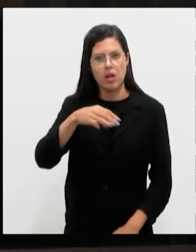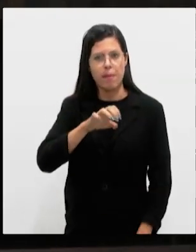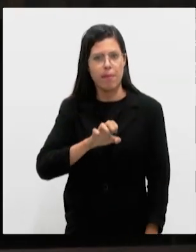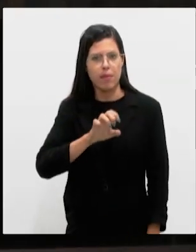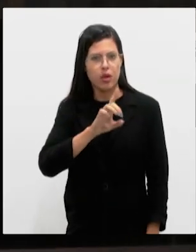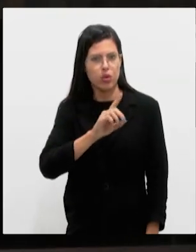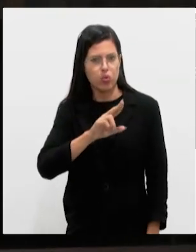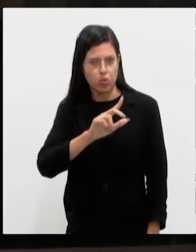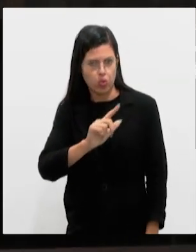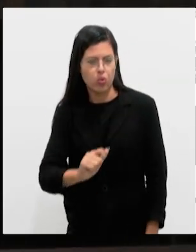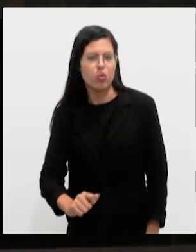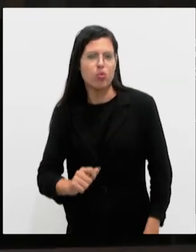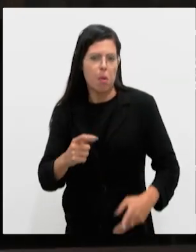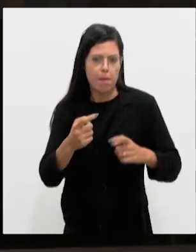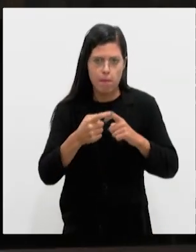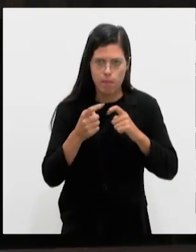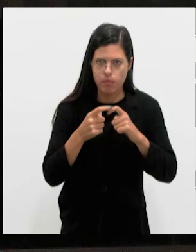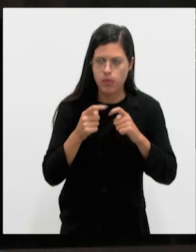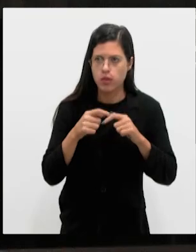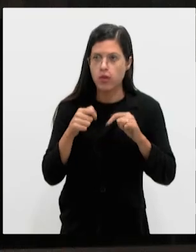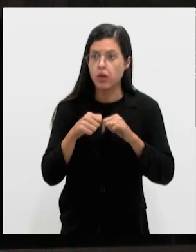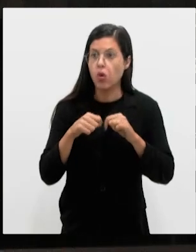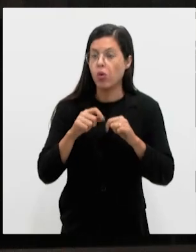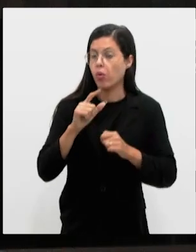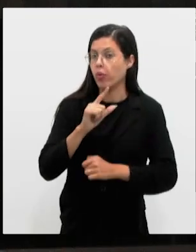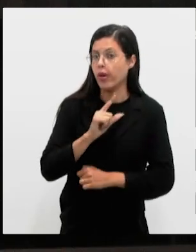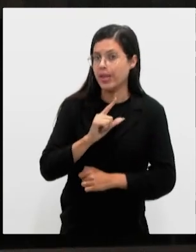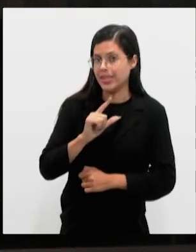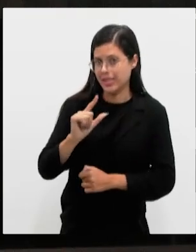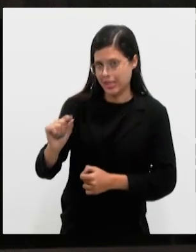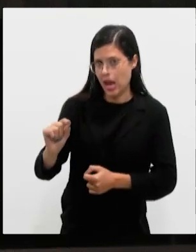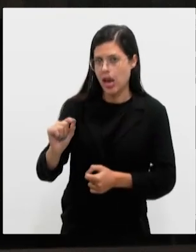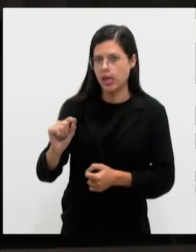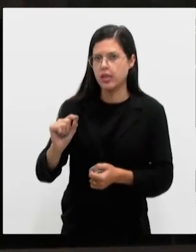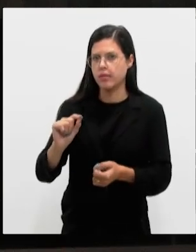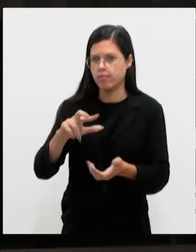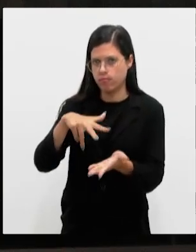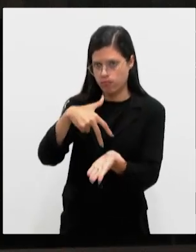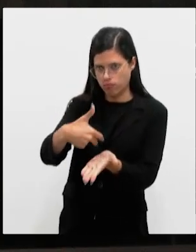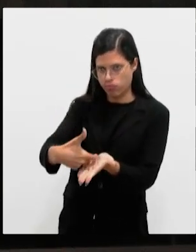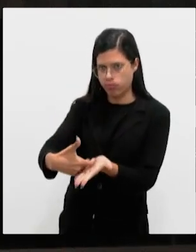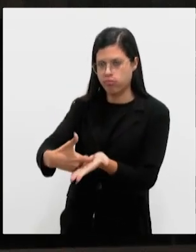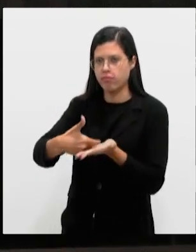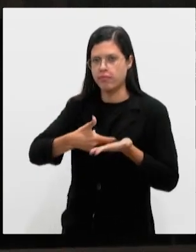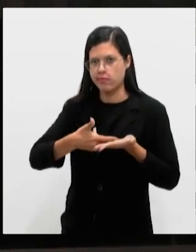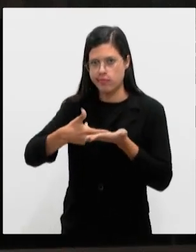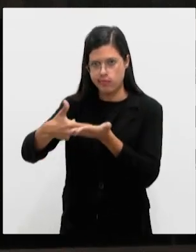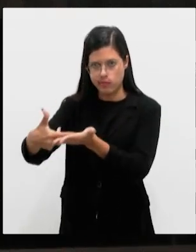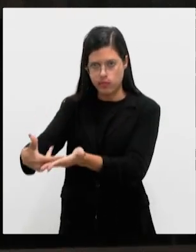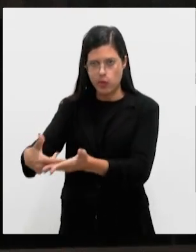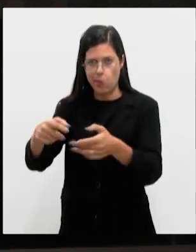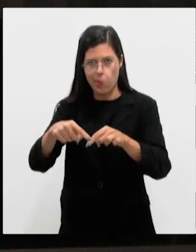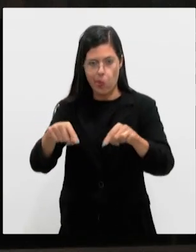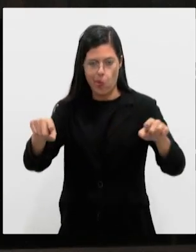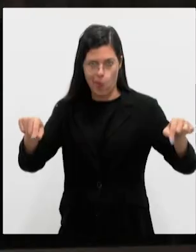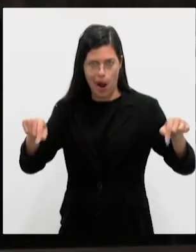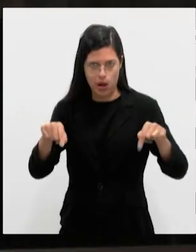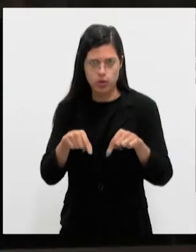o ortopedista. Ele sai da mesa de cirurgia, vai para o quarto